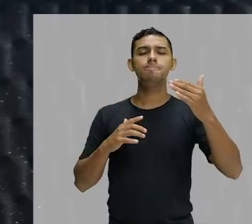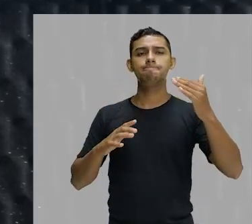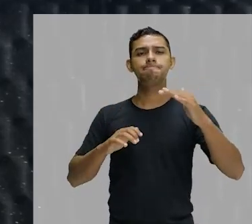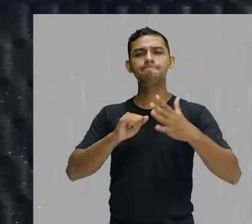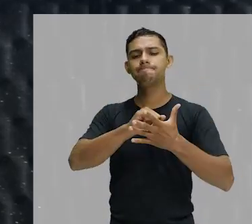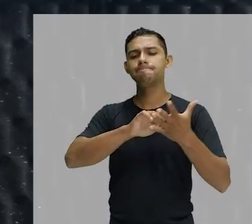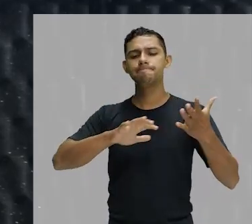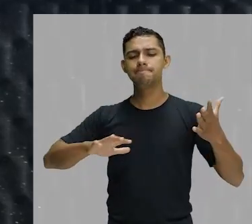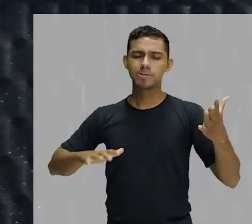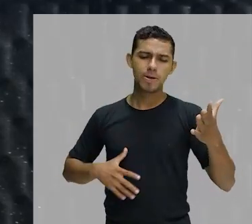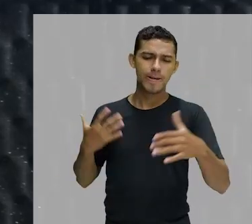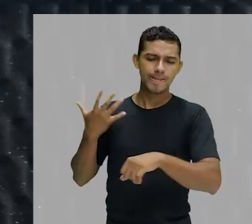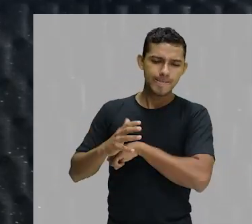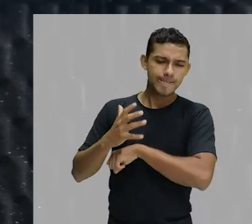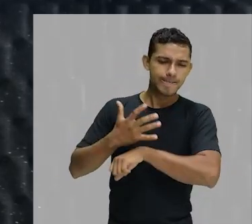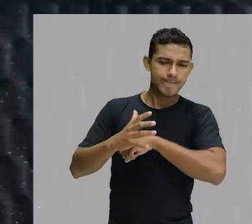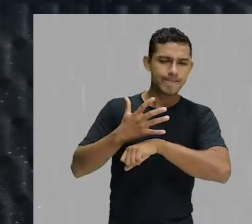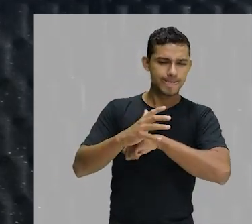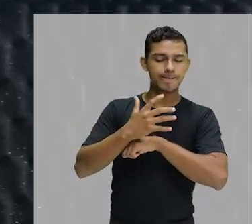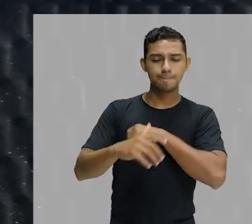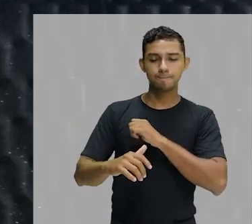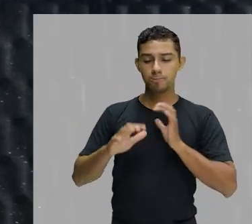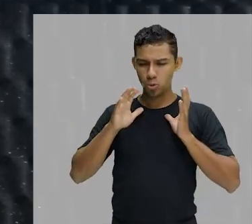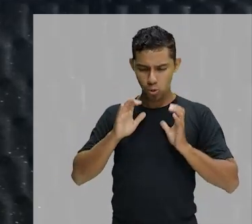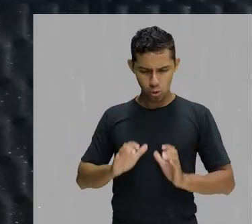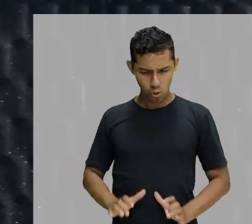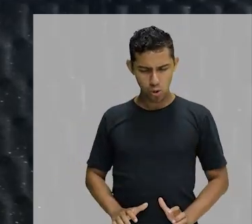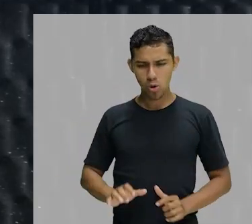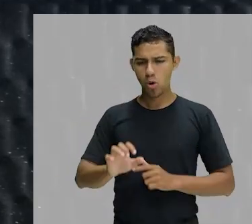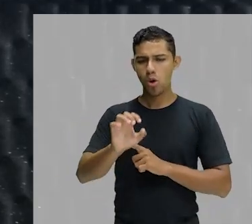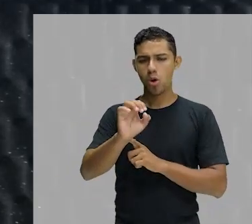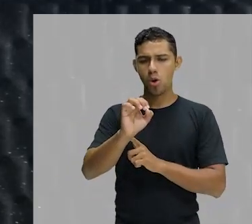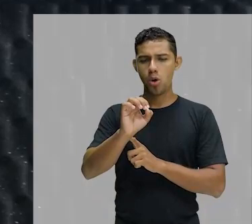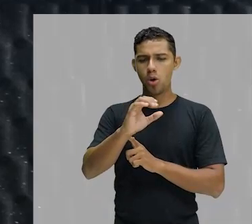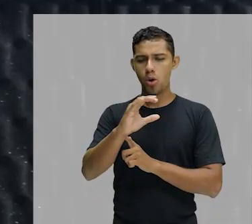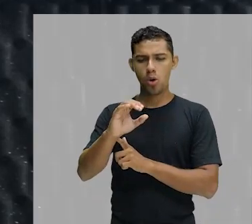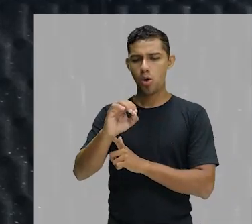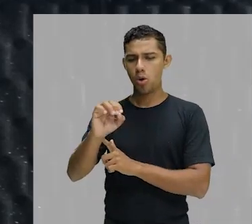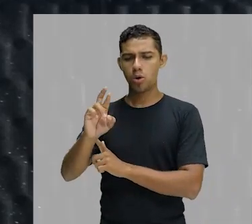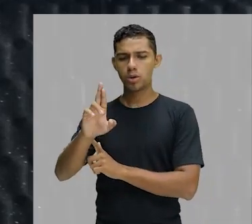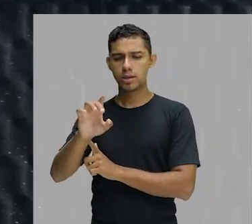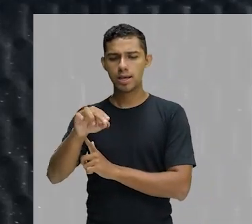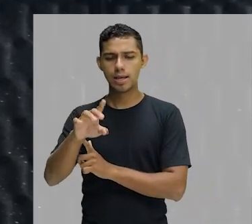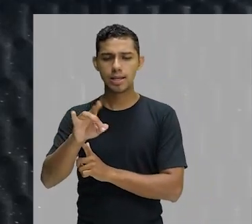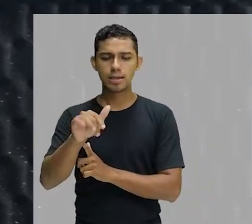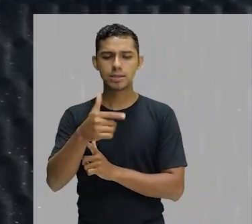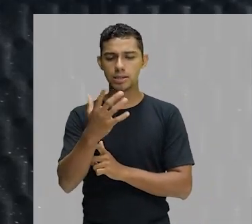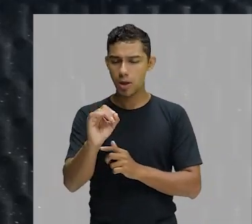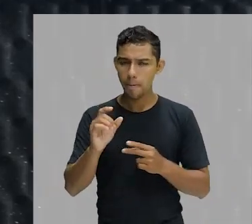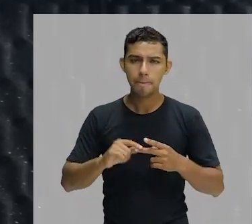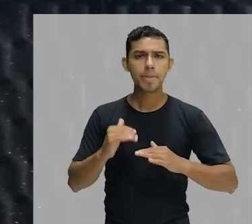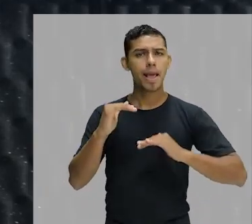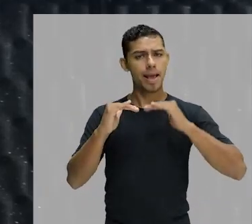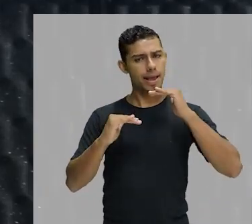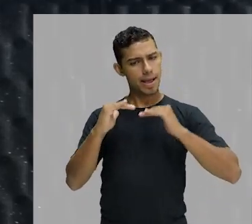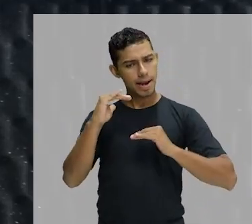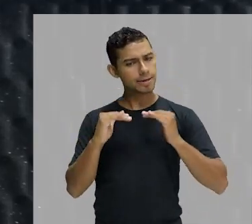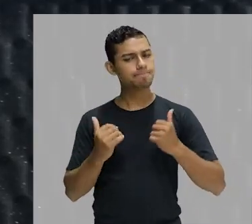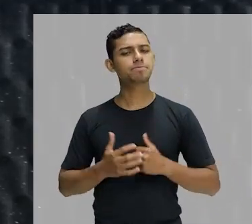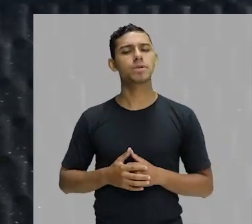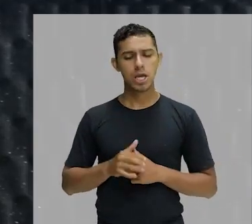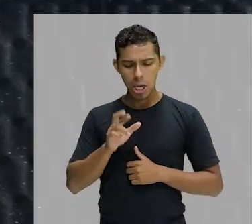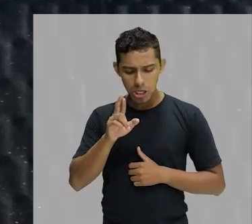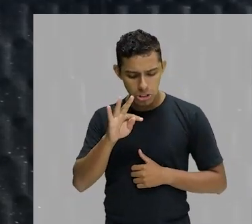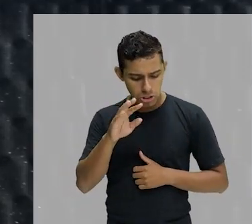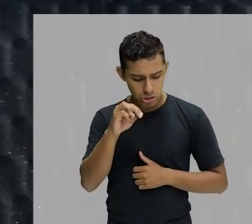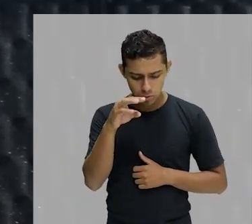elas exigem um pouquinho mais de quê? De coordenação, de equilíbrio, de ritmo. Eu tenho que